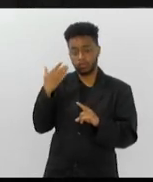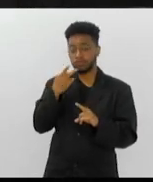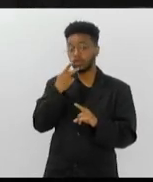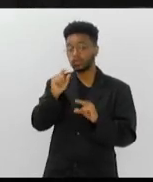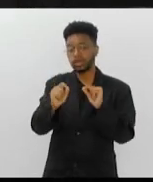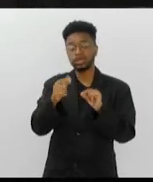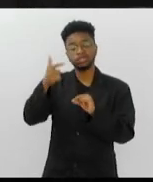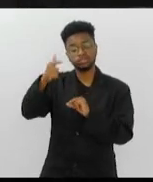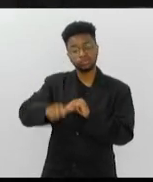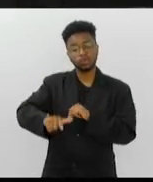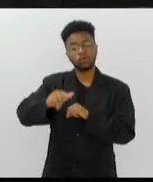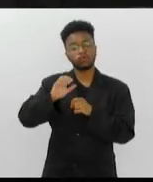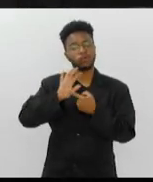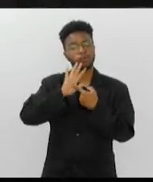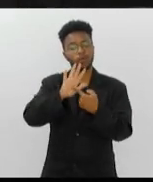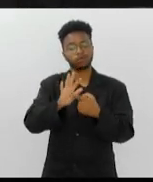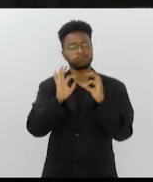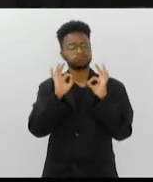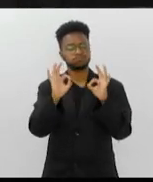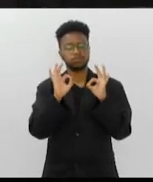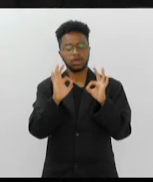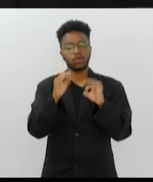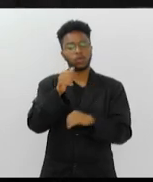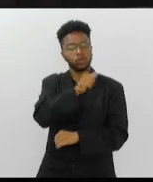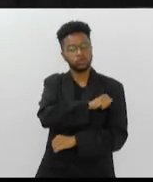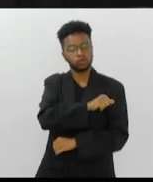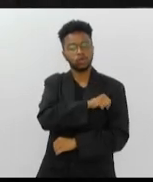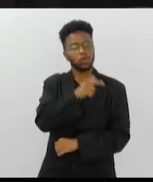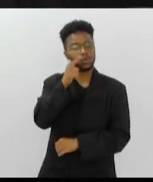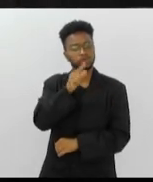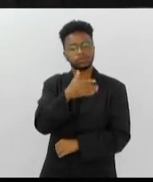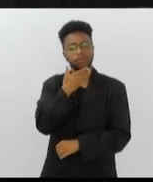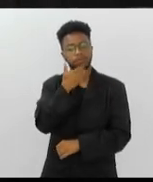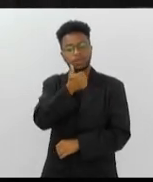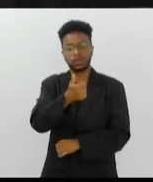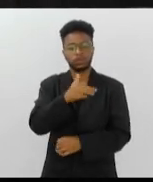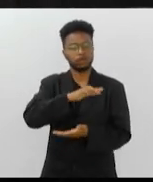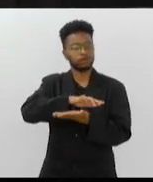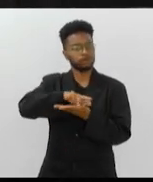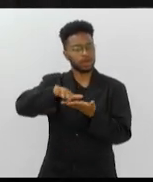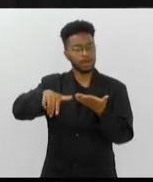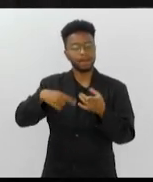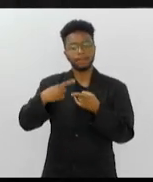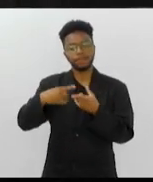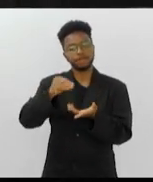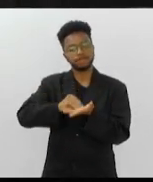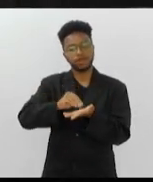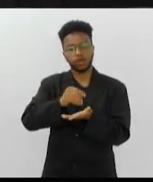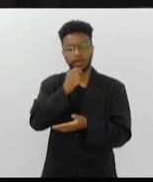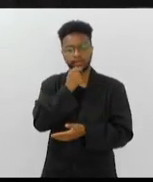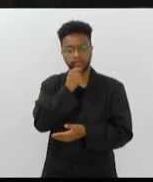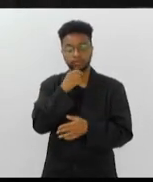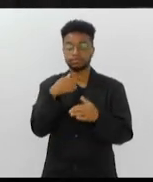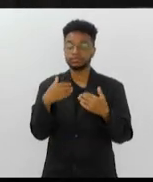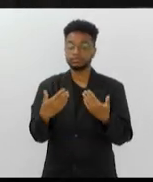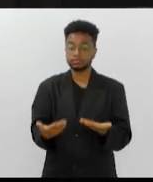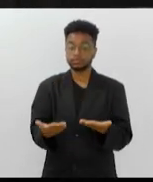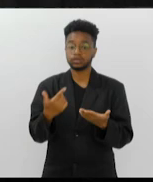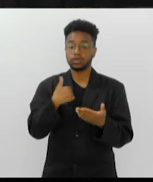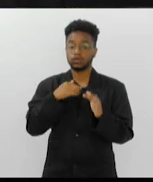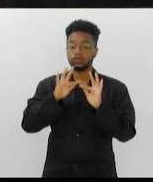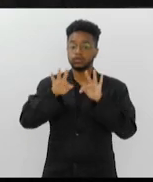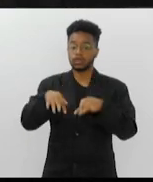aula de novo e vai o Rio de Janeiro ter melhorias diversas que ainda falta se concretizar. De modo que eu